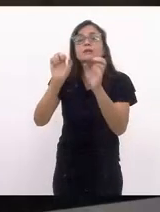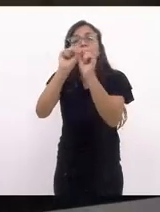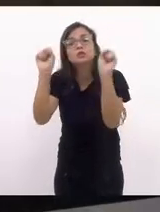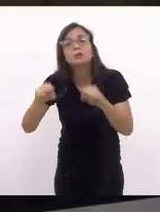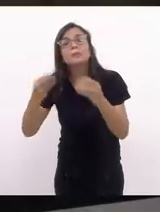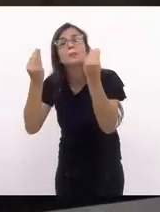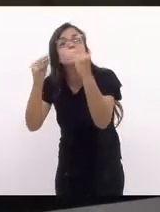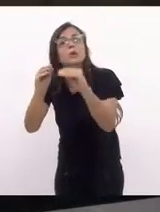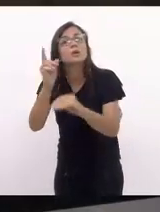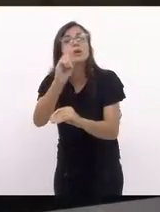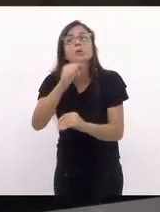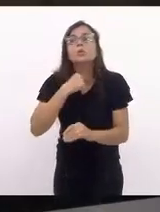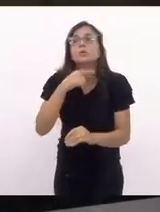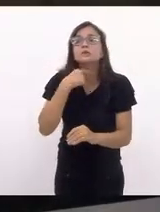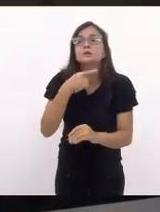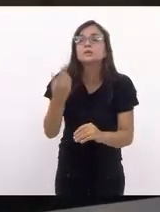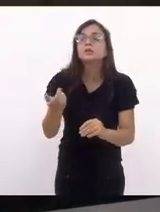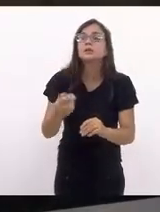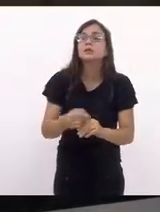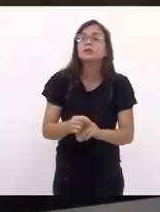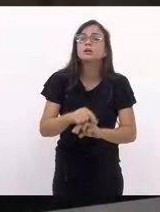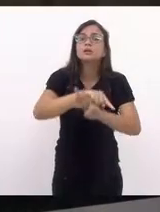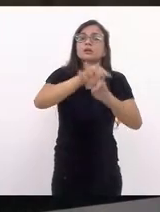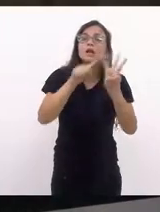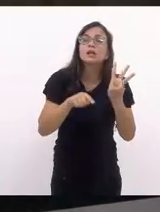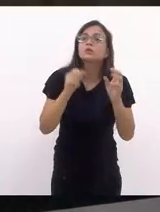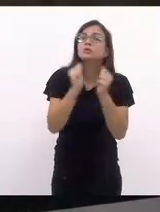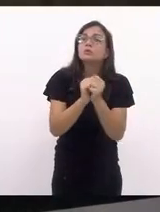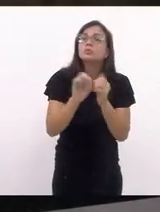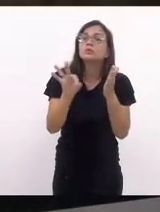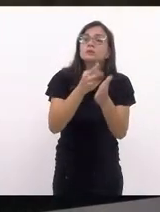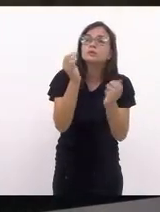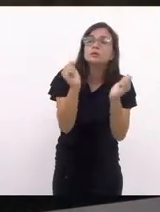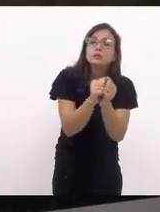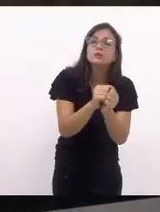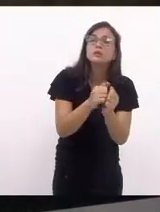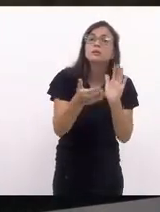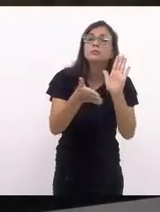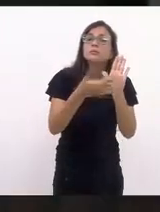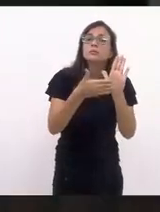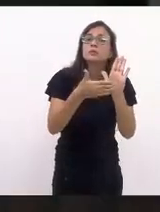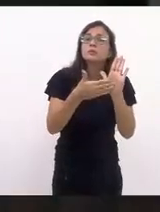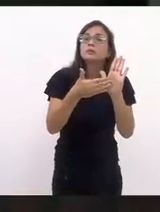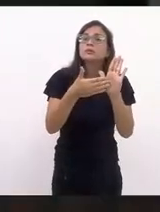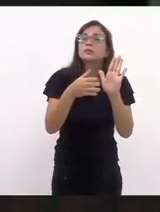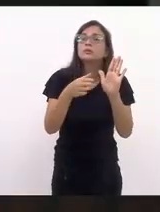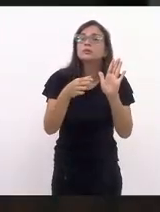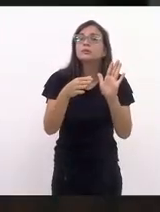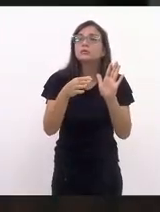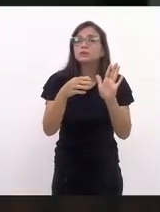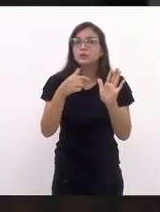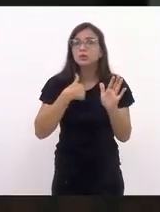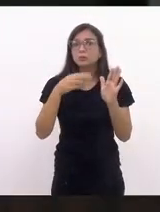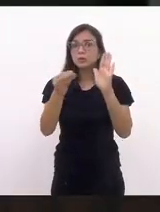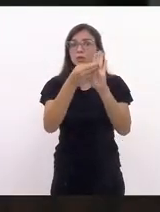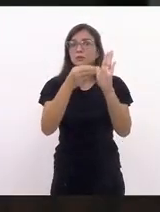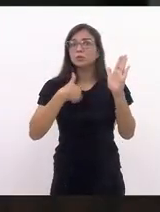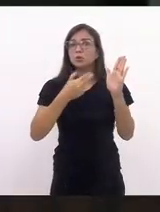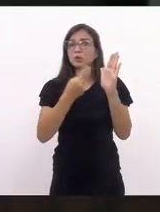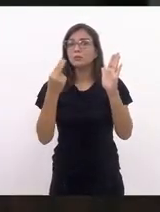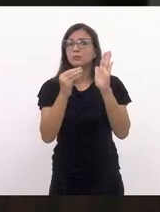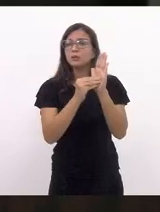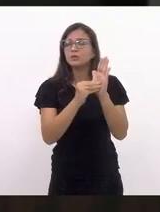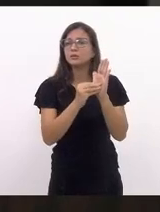Deputado waldeck Carneiro deputado Carlos minc vossa excelência então eram autores do projeto original Ok projeto original as coisas dela veja